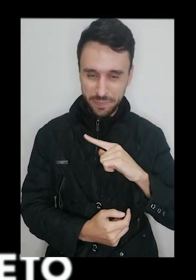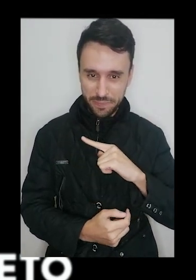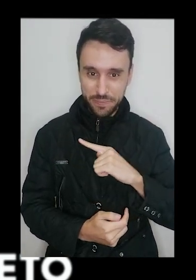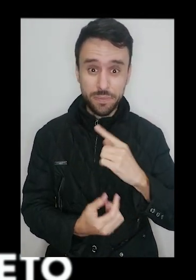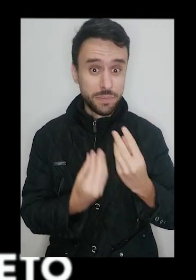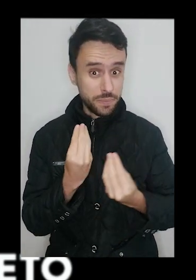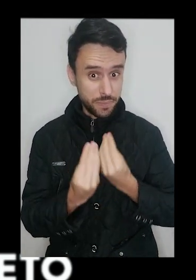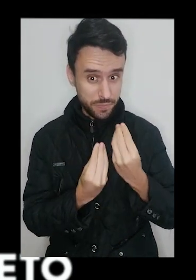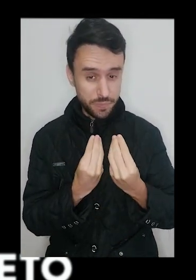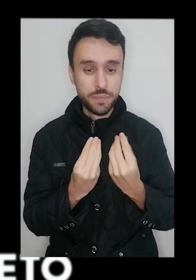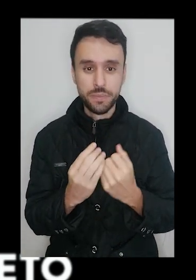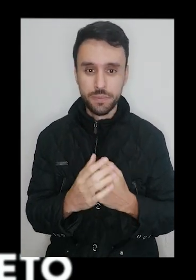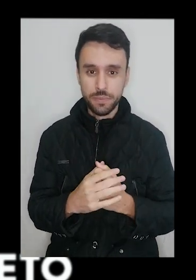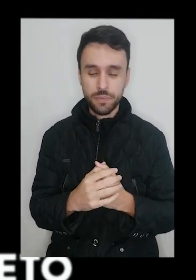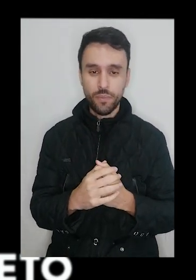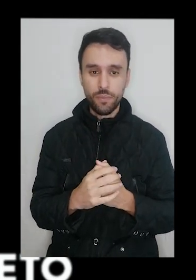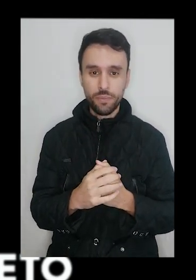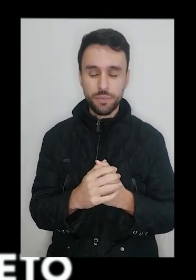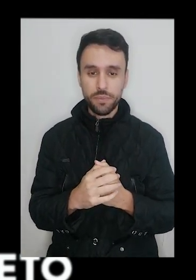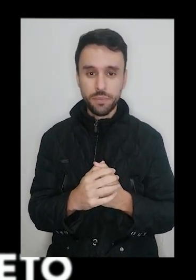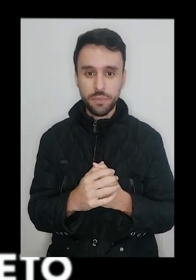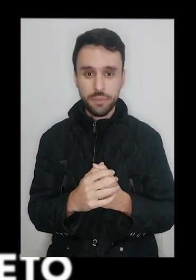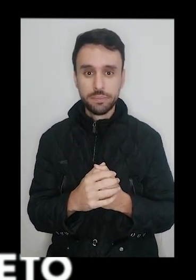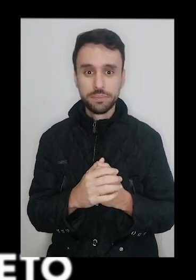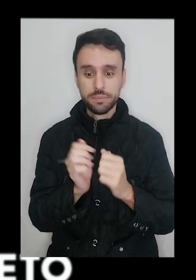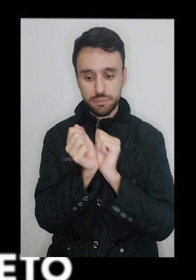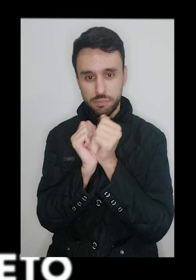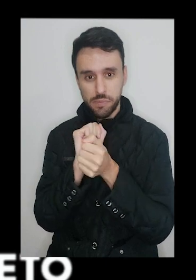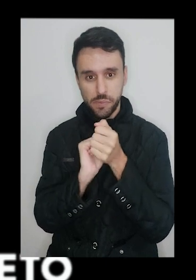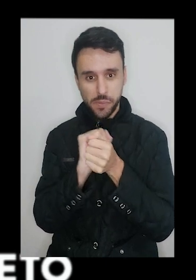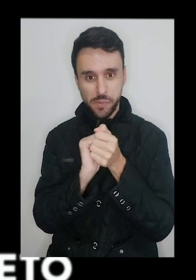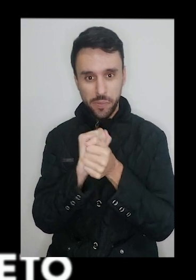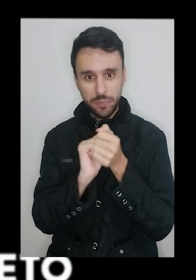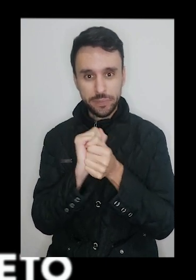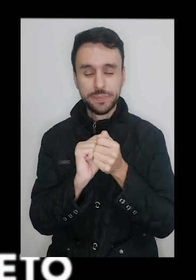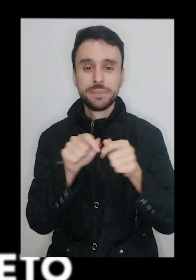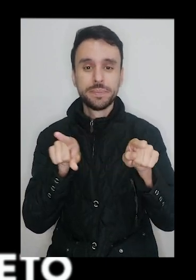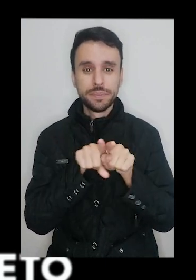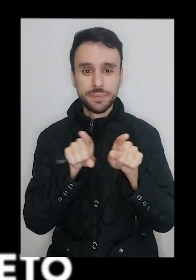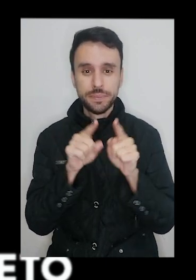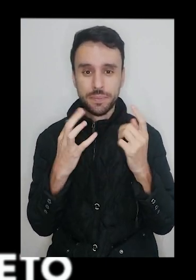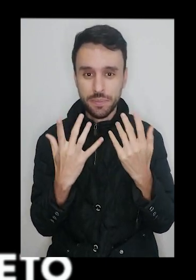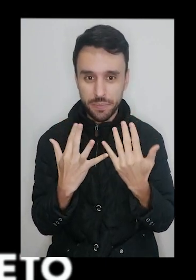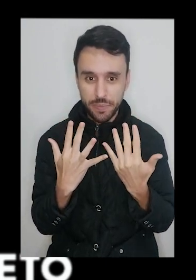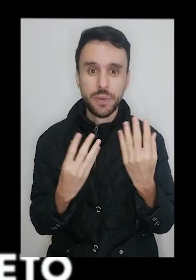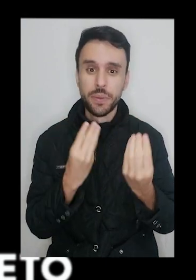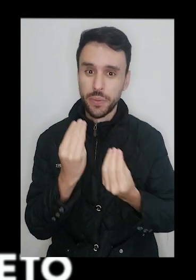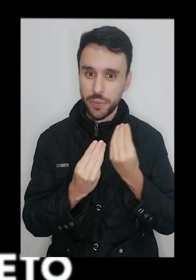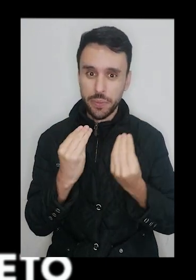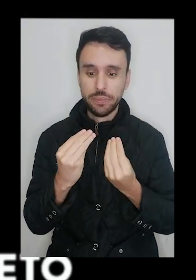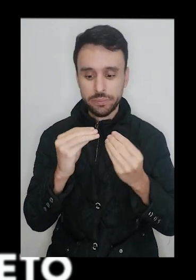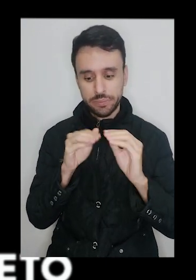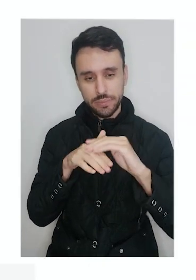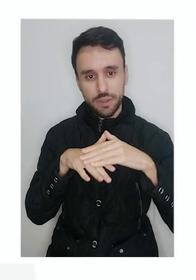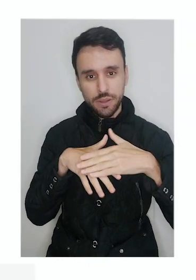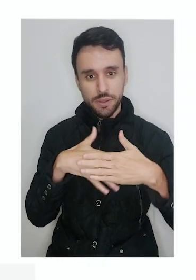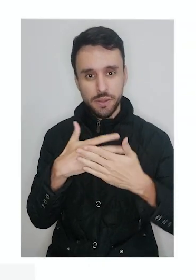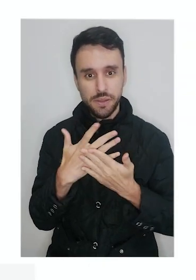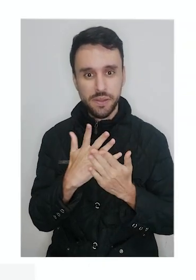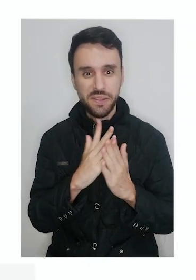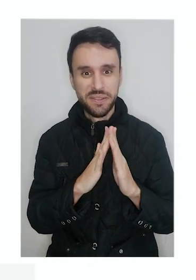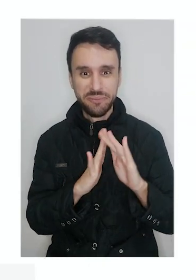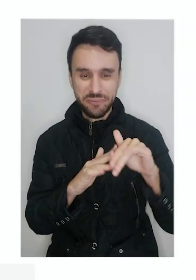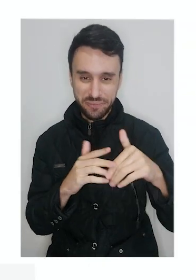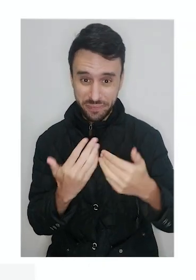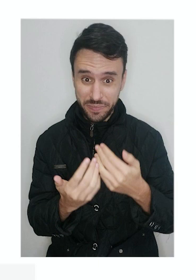mãos, entre os lavar os punhos, esfregar bem a palma das mãos, entre os dedos